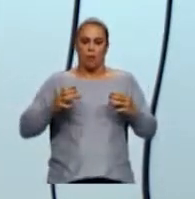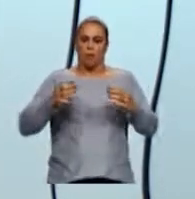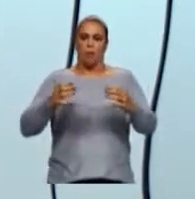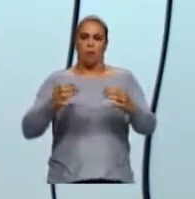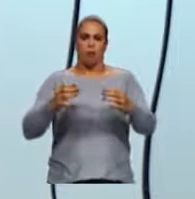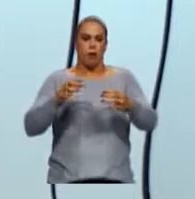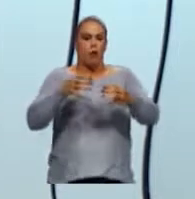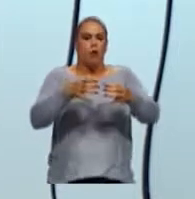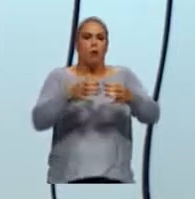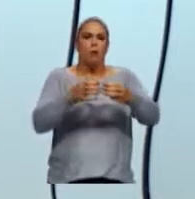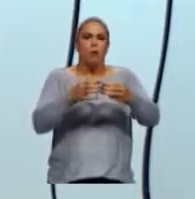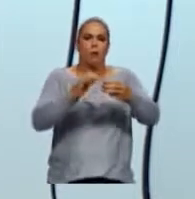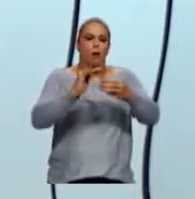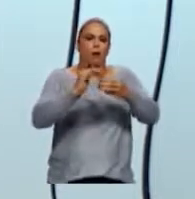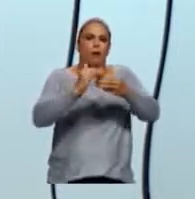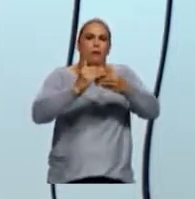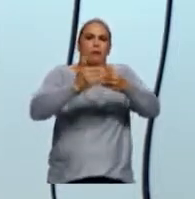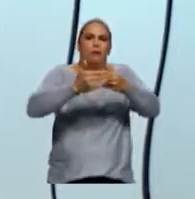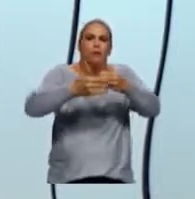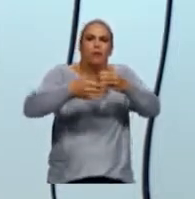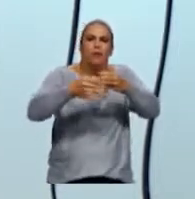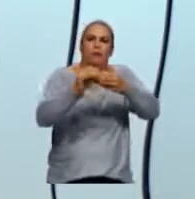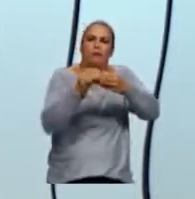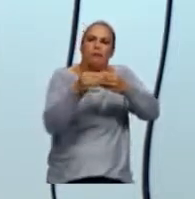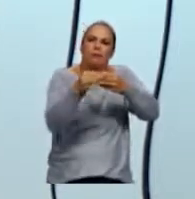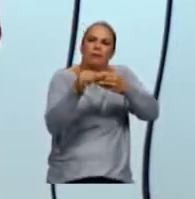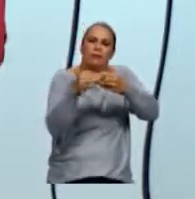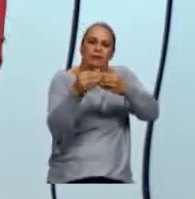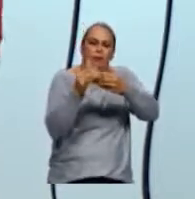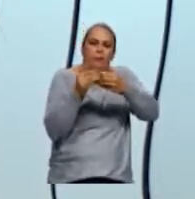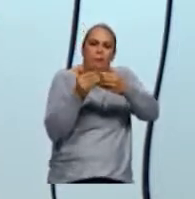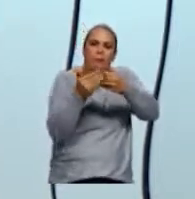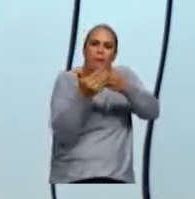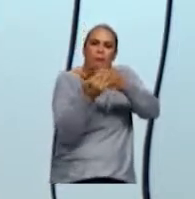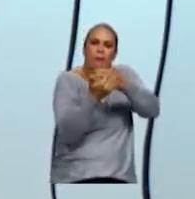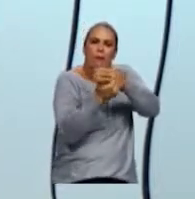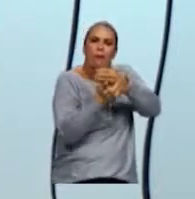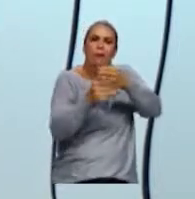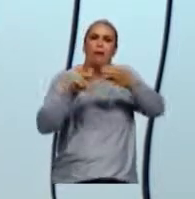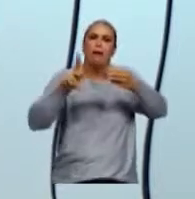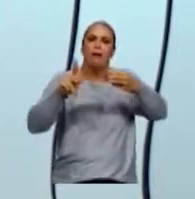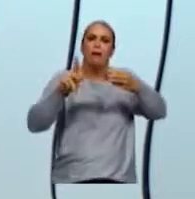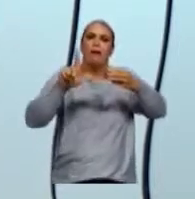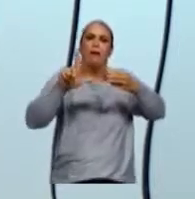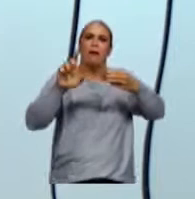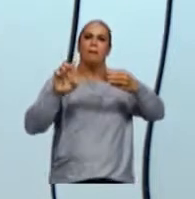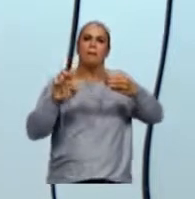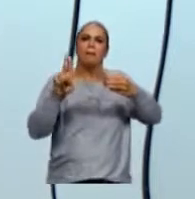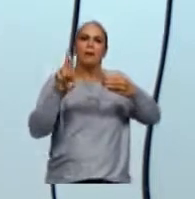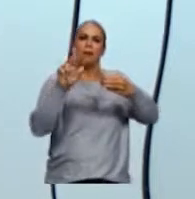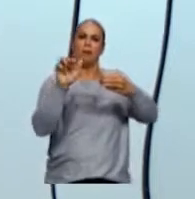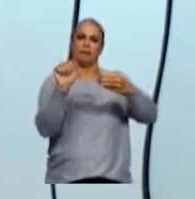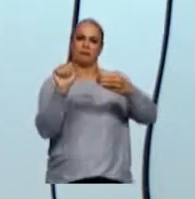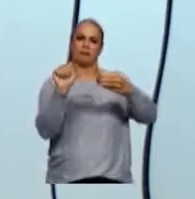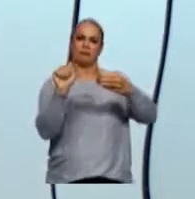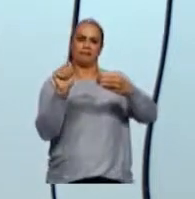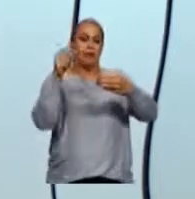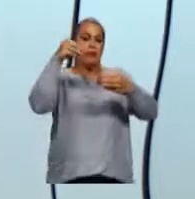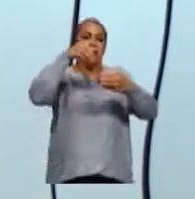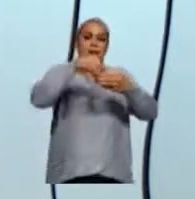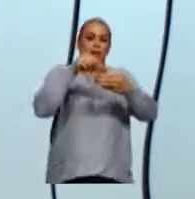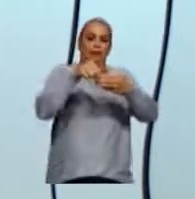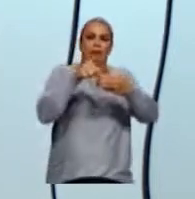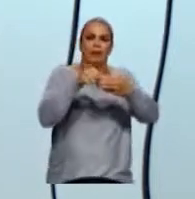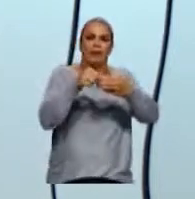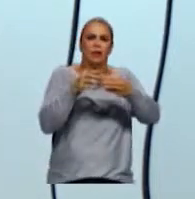expiração. Então, o pulmão, ele é uma estrutura esponjosa, onde realiza as trocas gasosas. Nele nós vamos